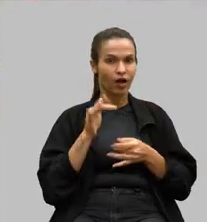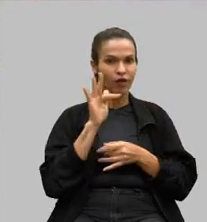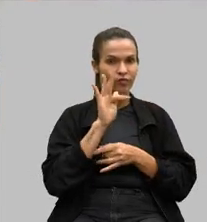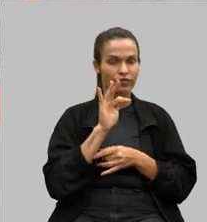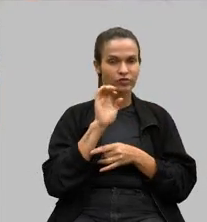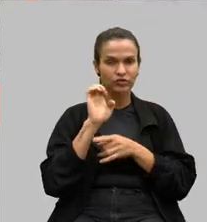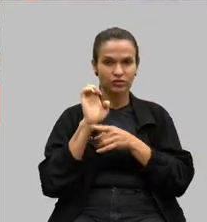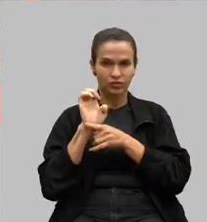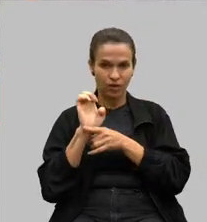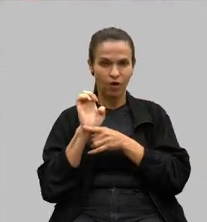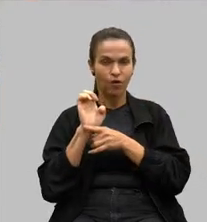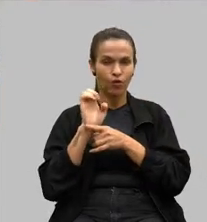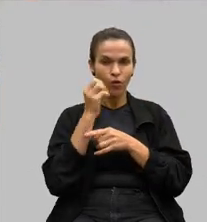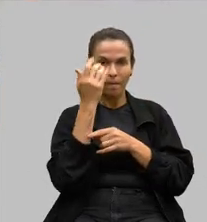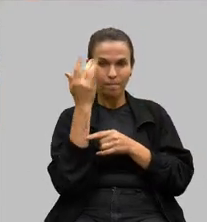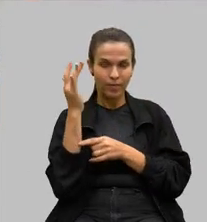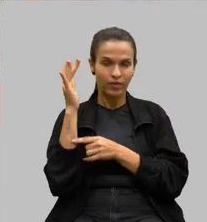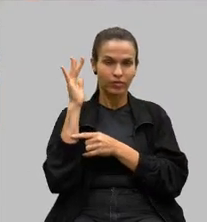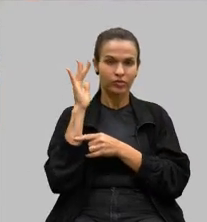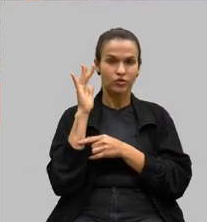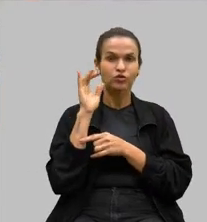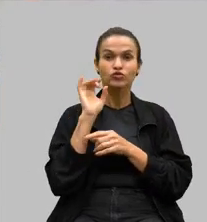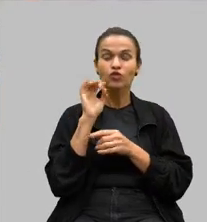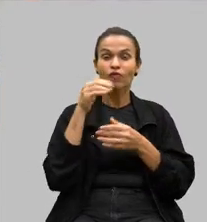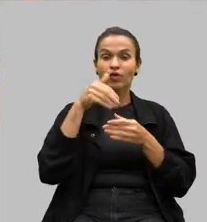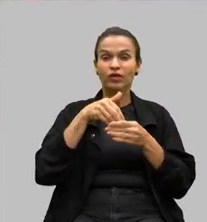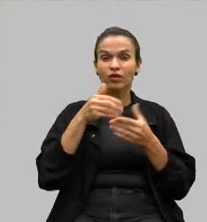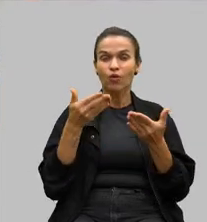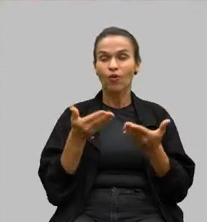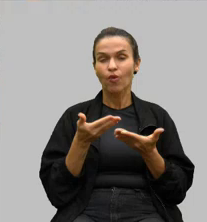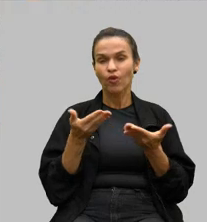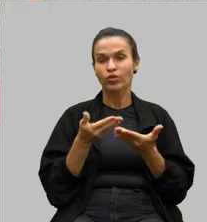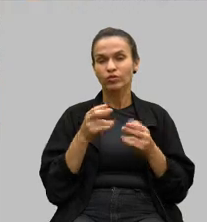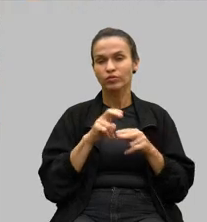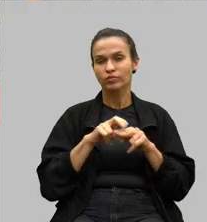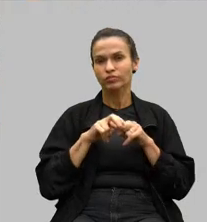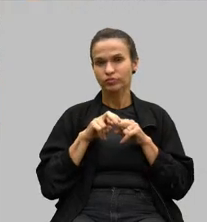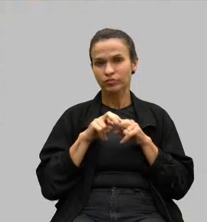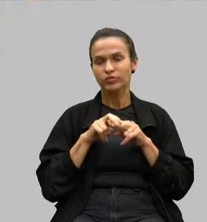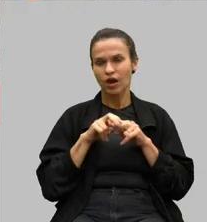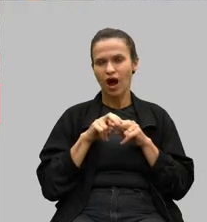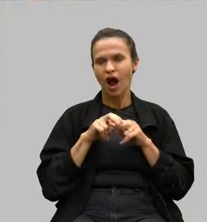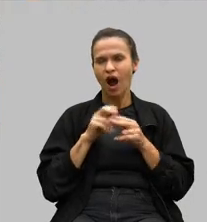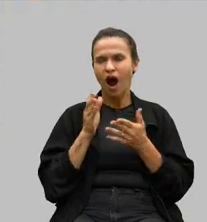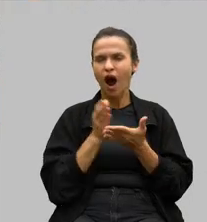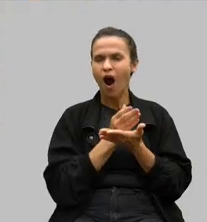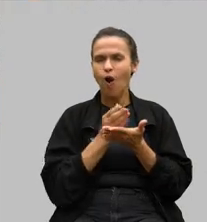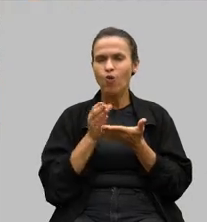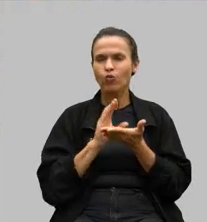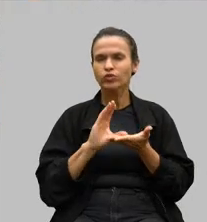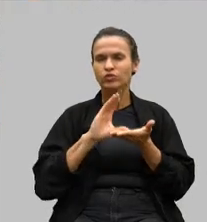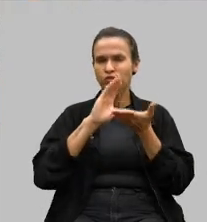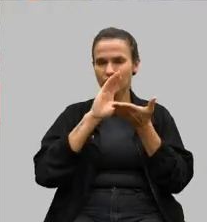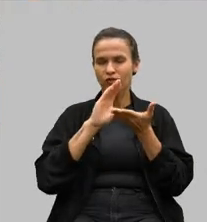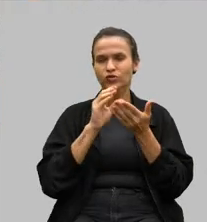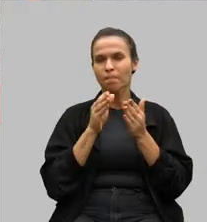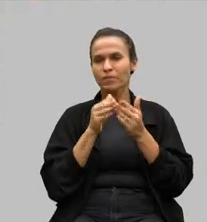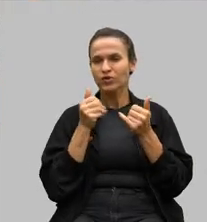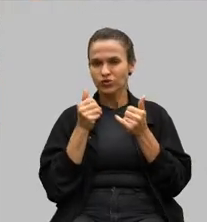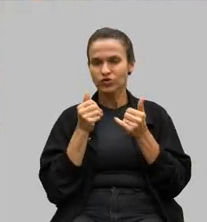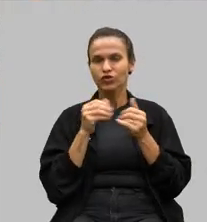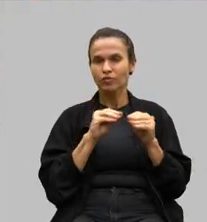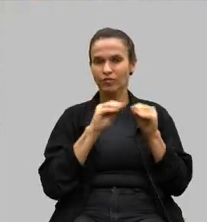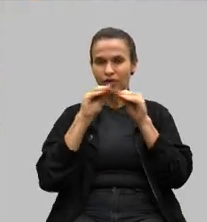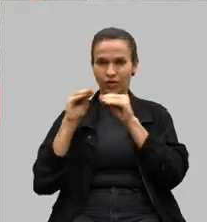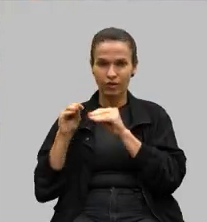meio ambiente e só não foi votado hoje porque me parece que alguns conselheiros pediram vistas mas nós sabemos que